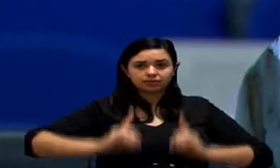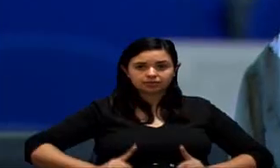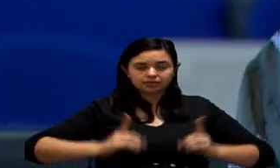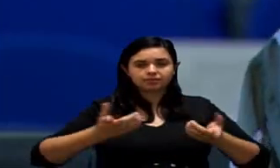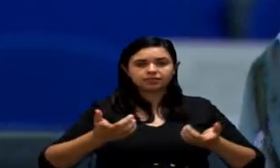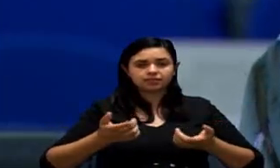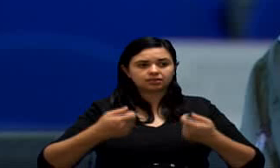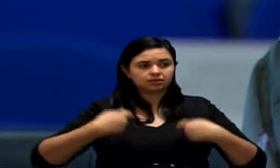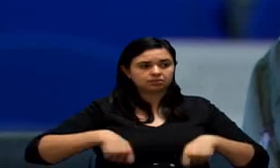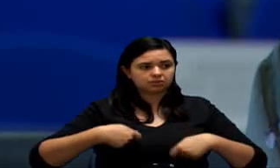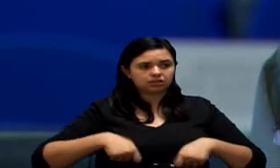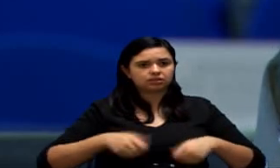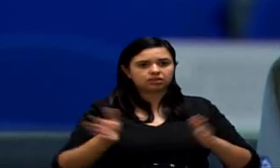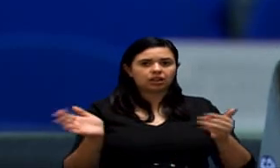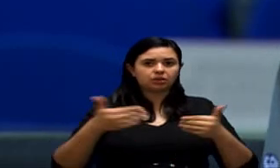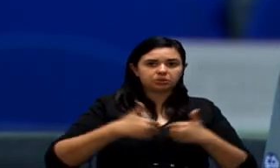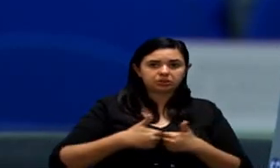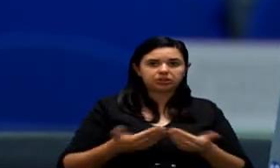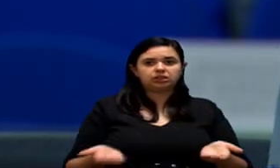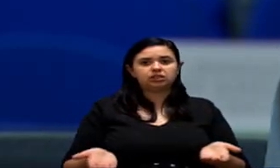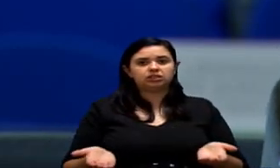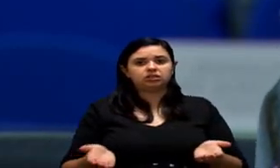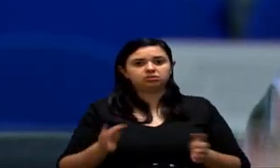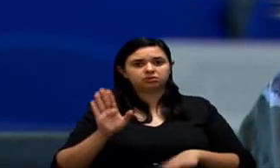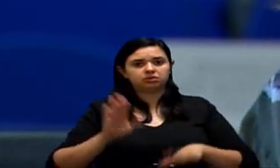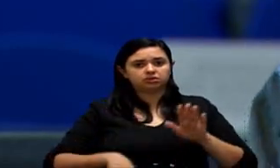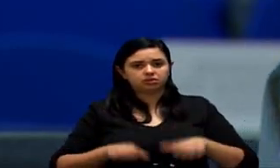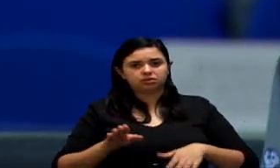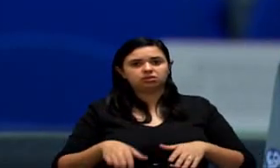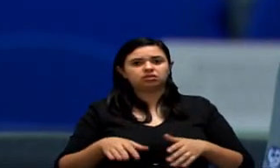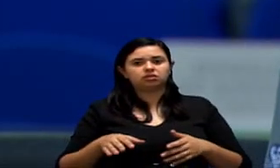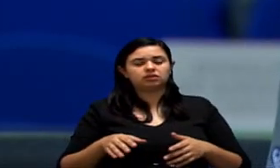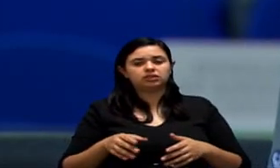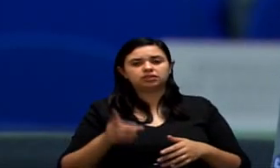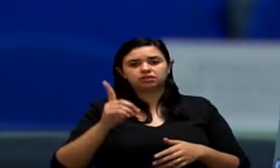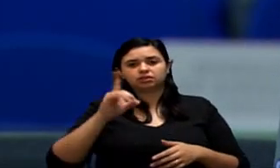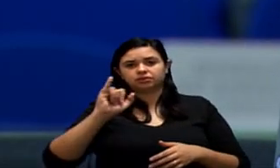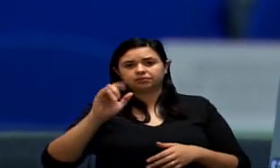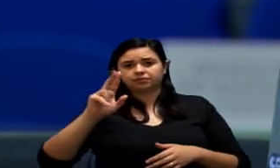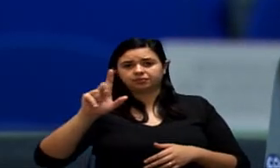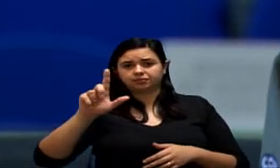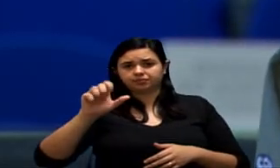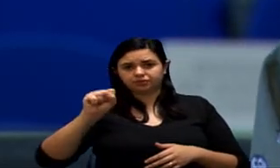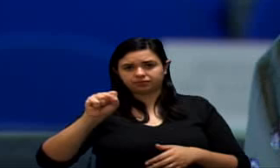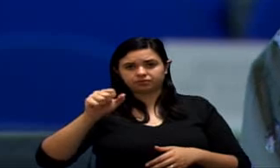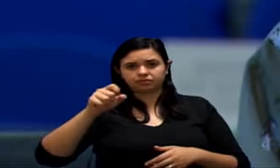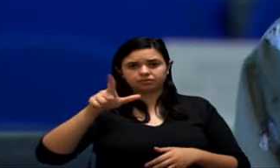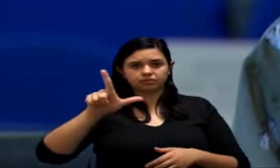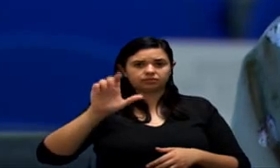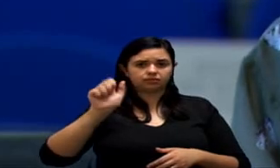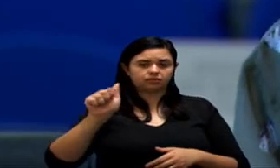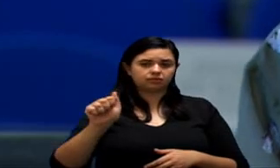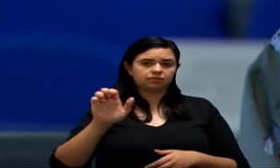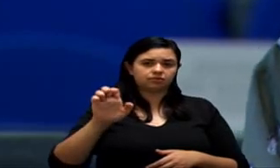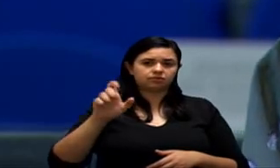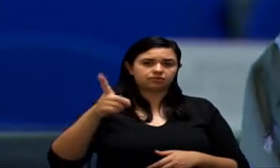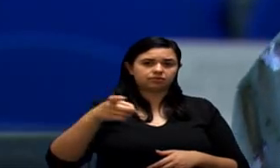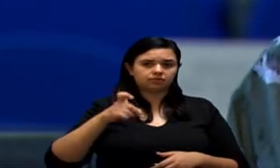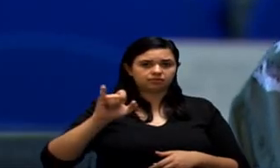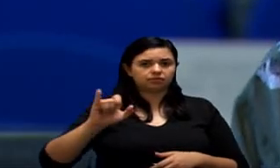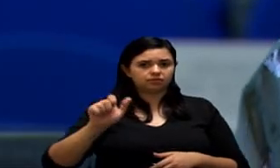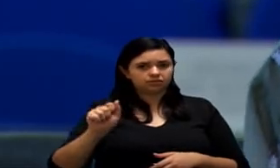que têm autismo, que são dislexas, crianças que estão aí com a